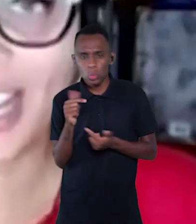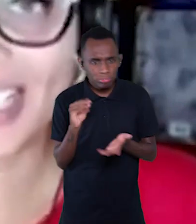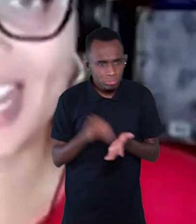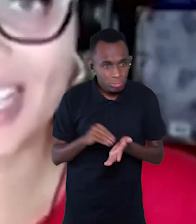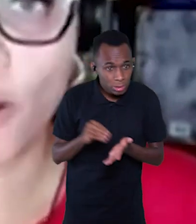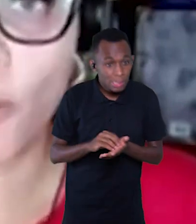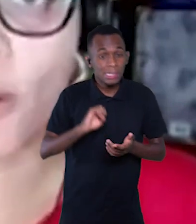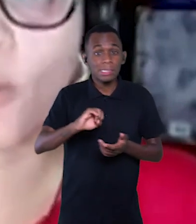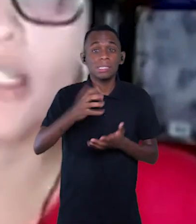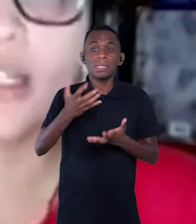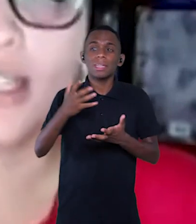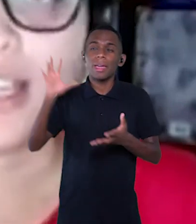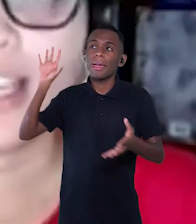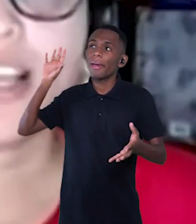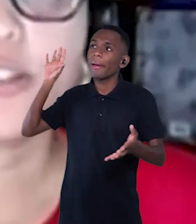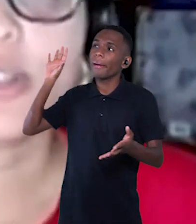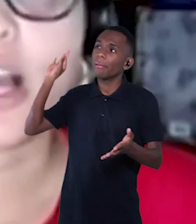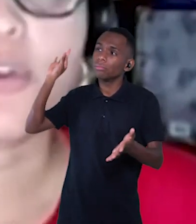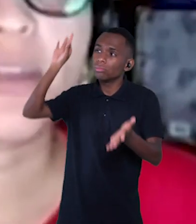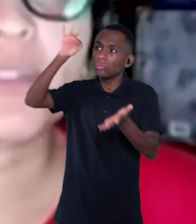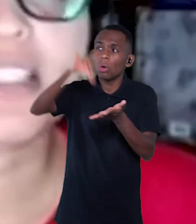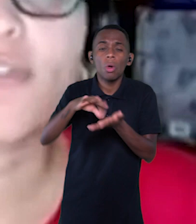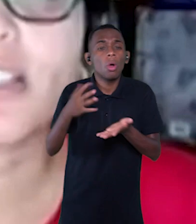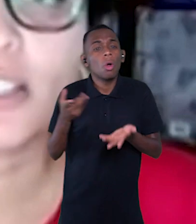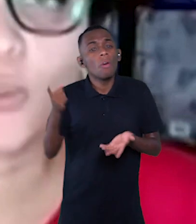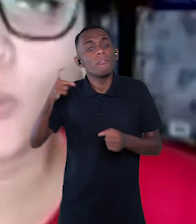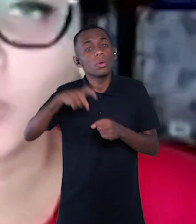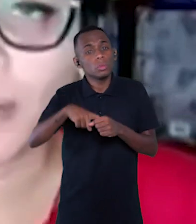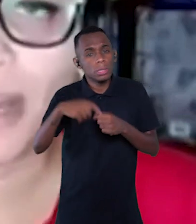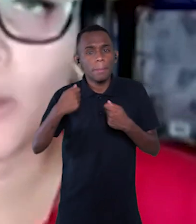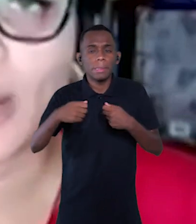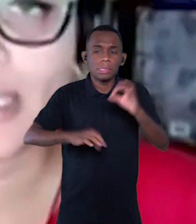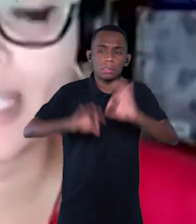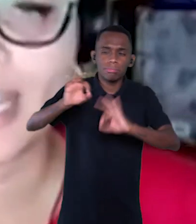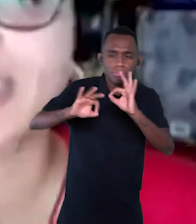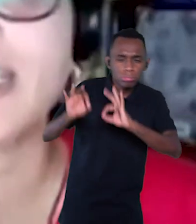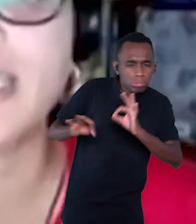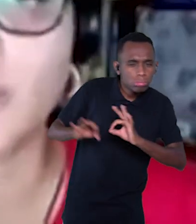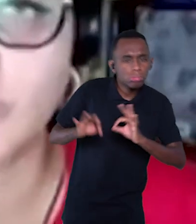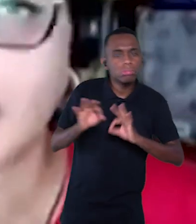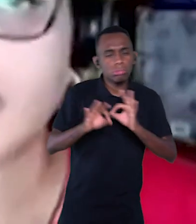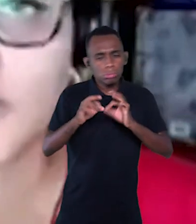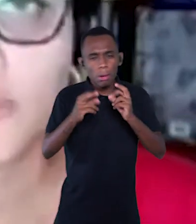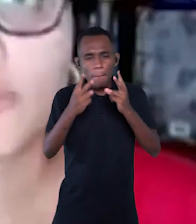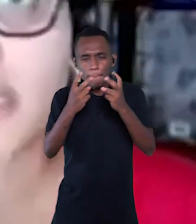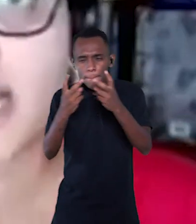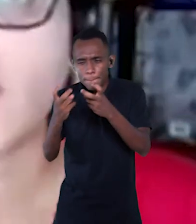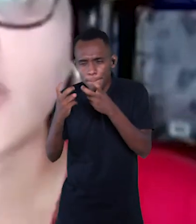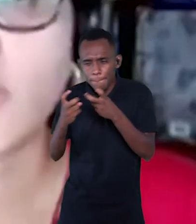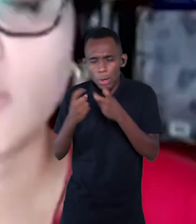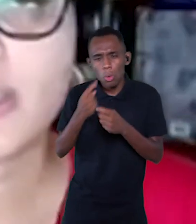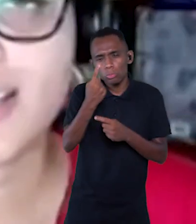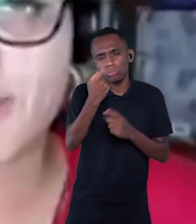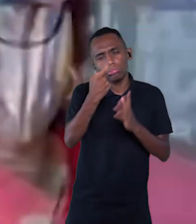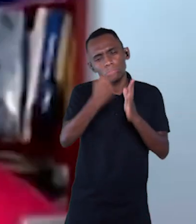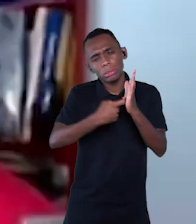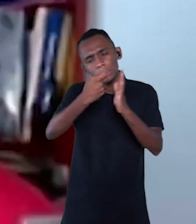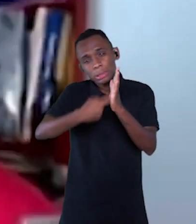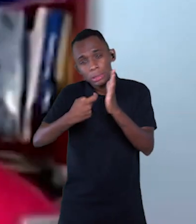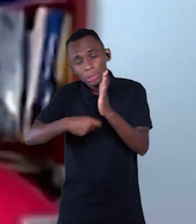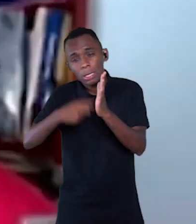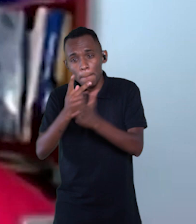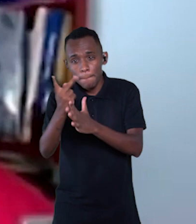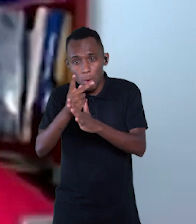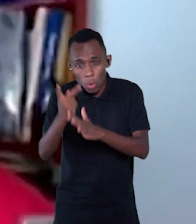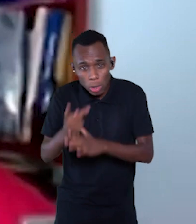quer resgatar alguma coisa em rede social, você precisa ir fazendo um trabalho quase que artesanal de buscar um a um esses textos,